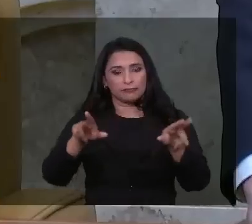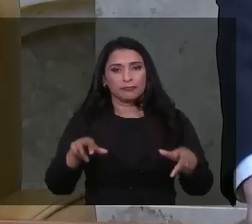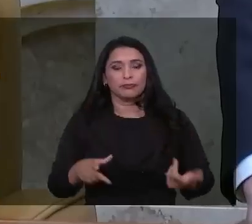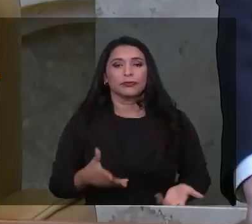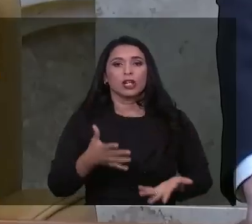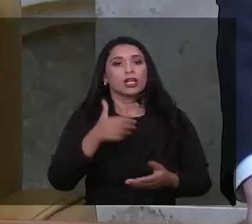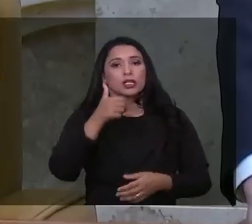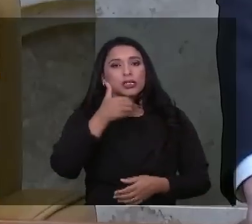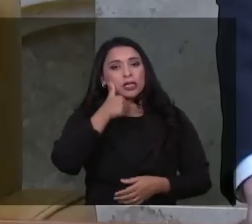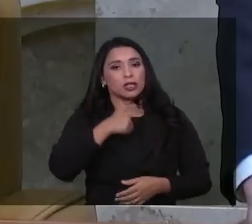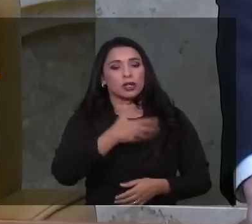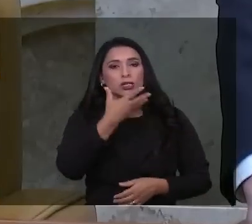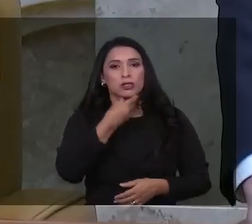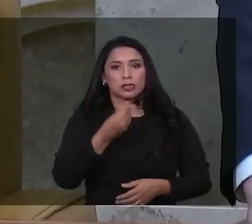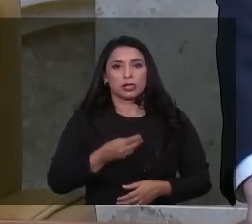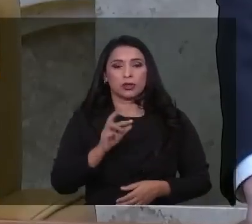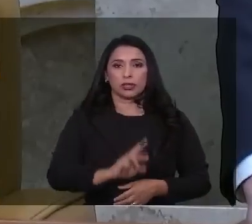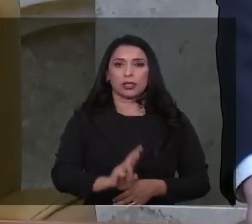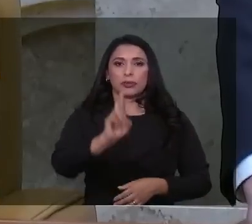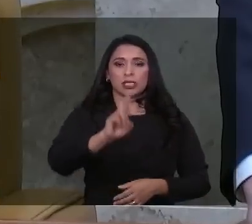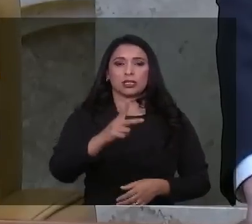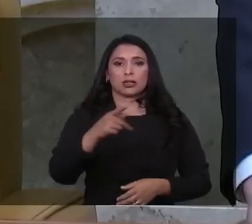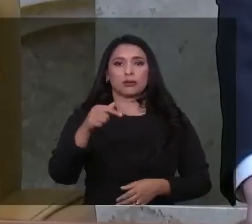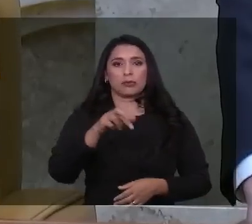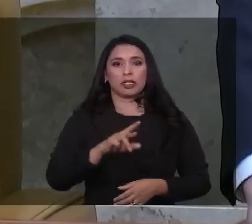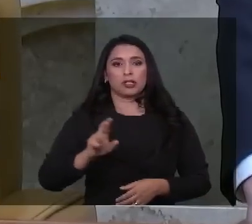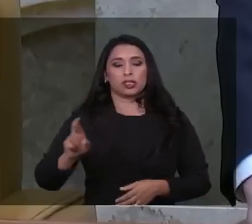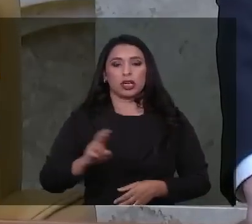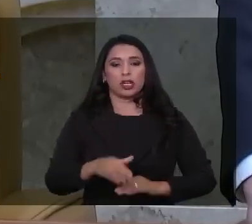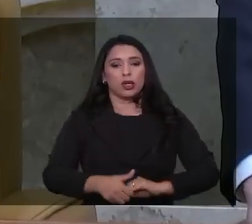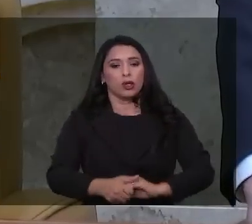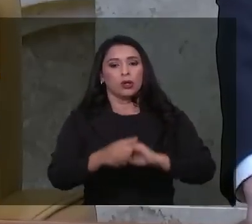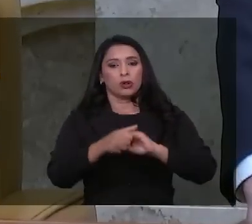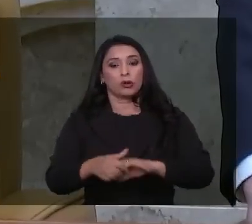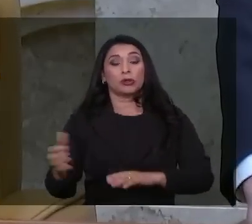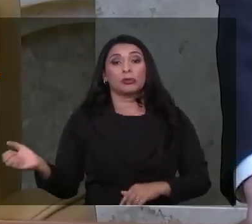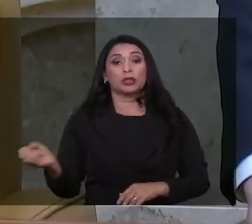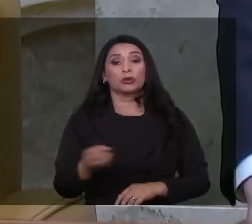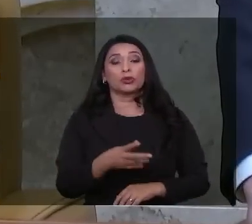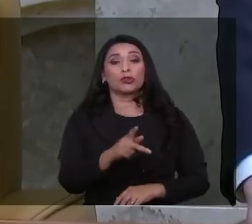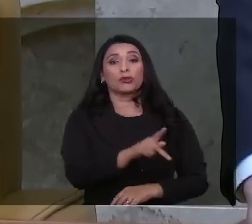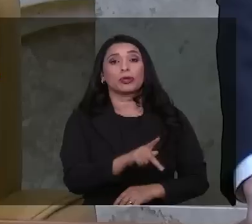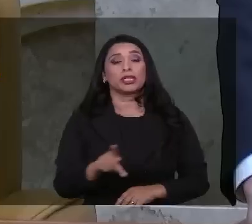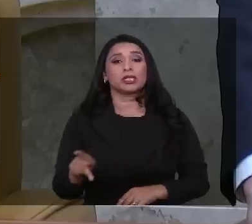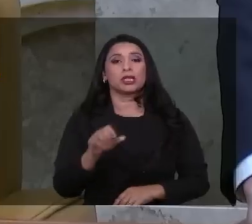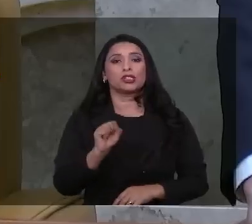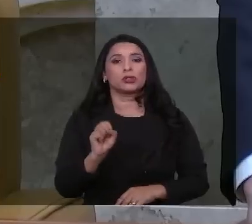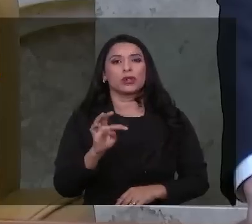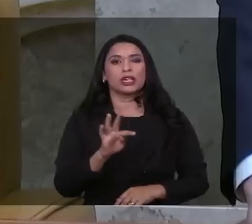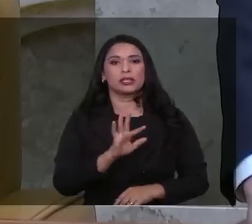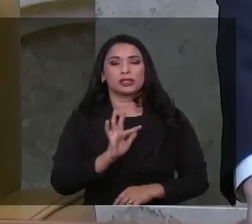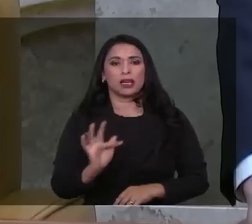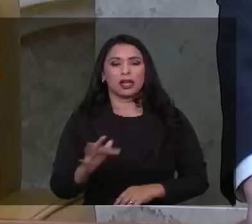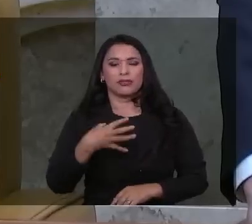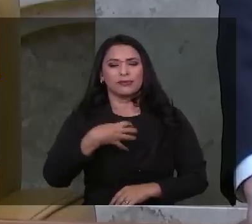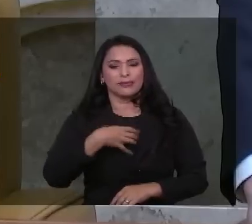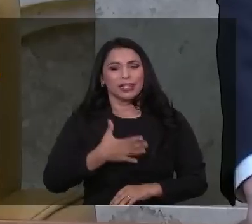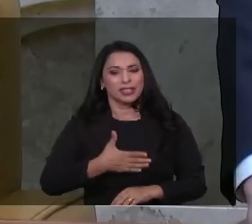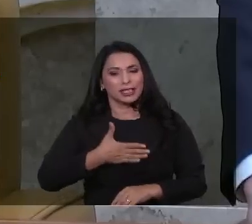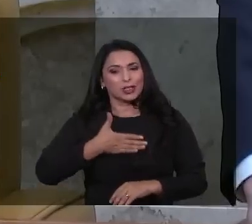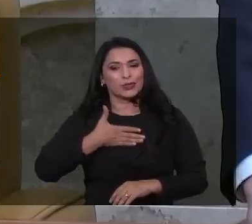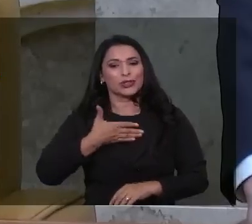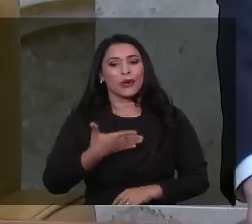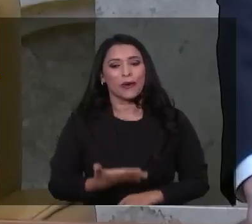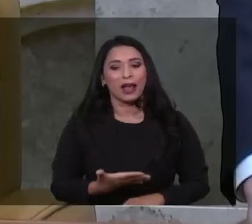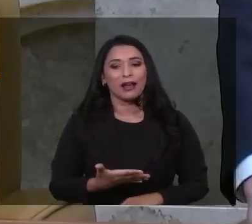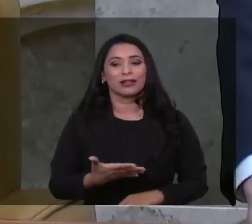da Procuradoria-Geral da República, eu quero saudar o novo presidente desta Corte Suprema, o que muito nos honra,